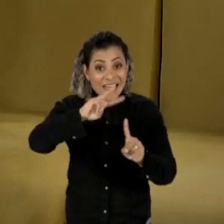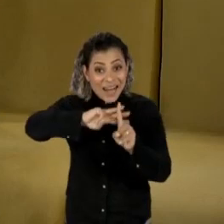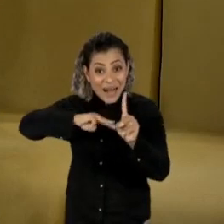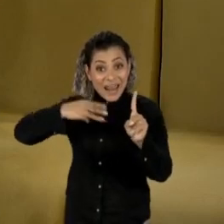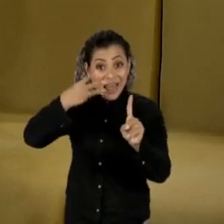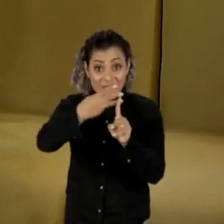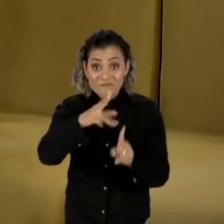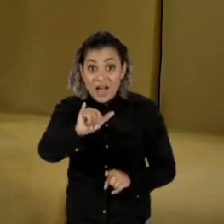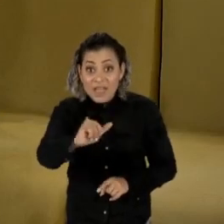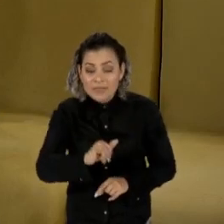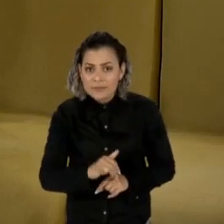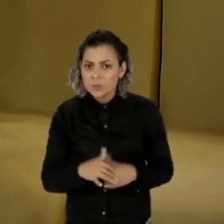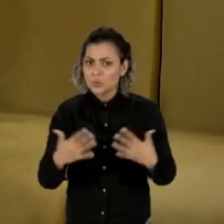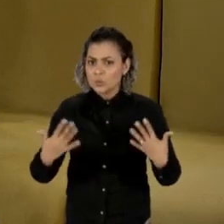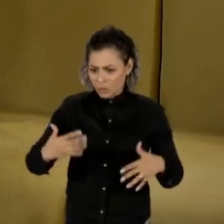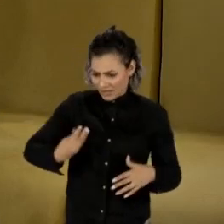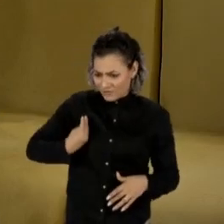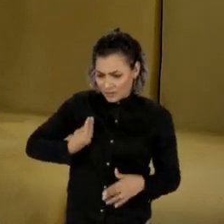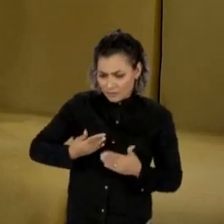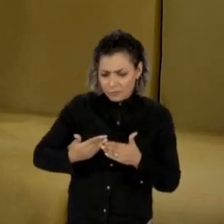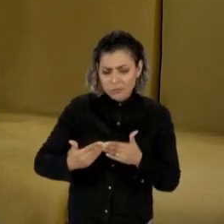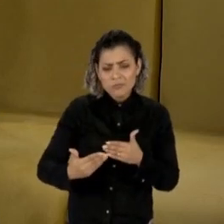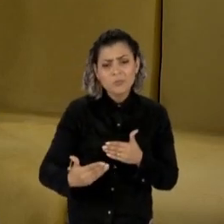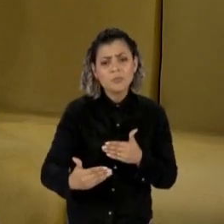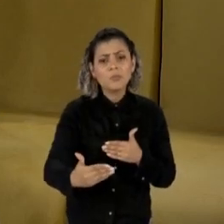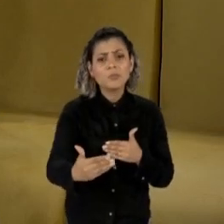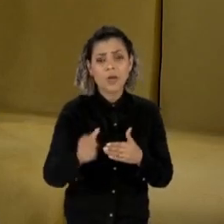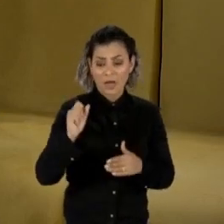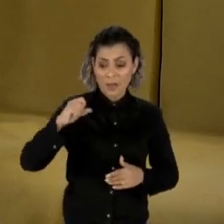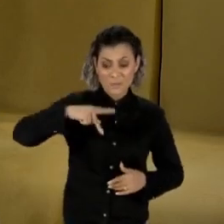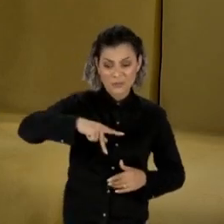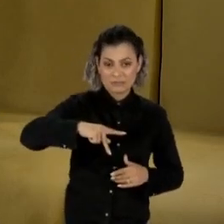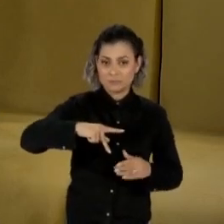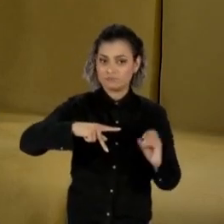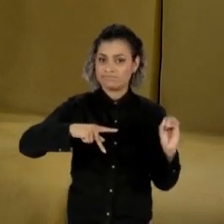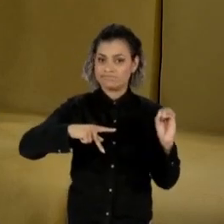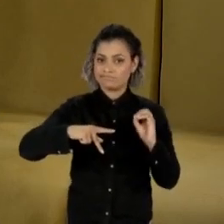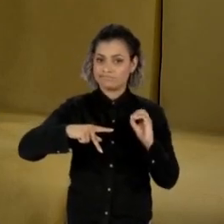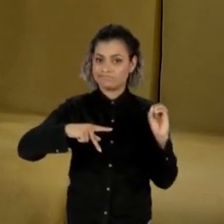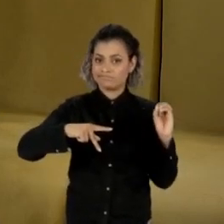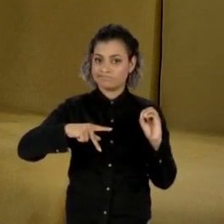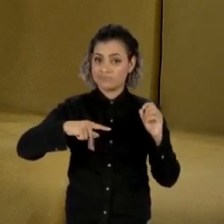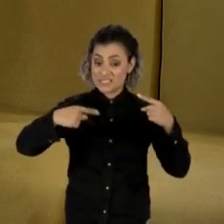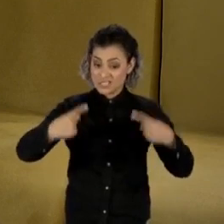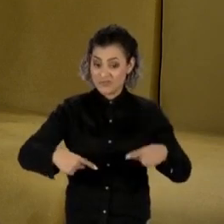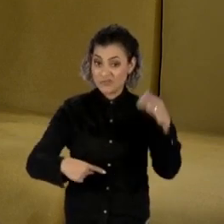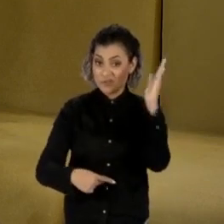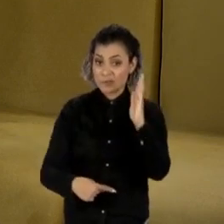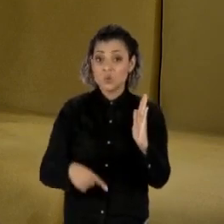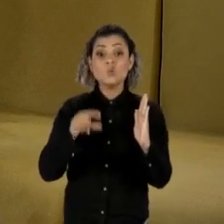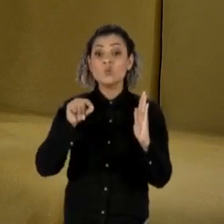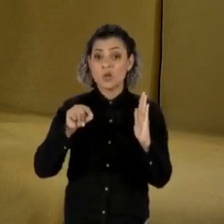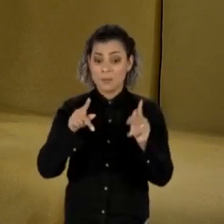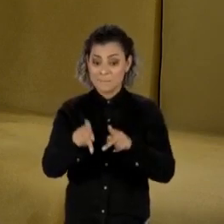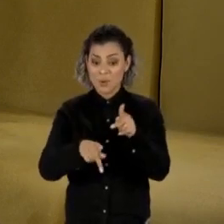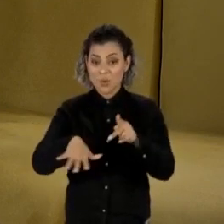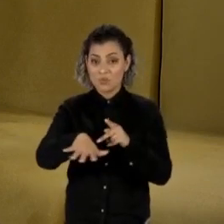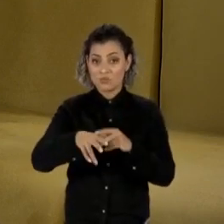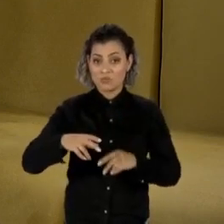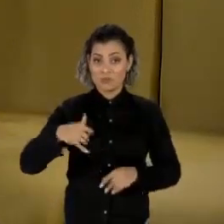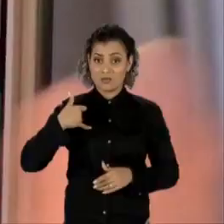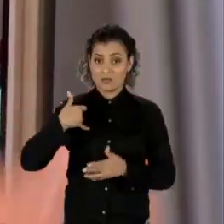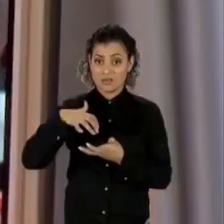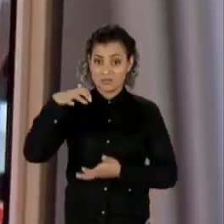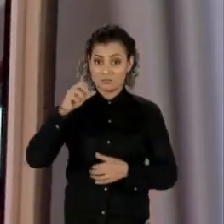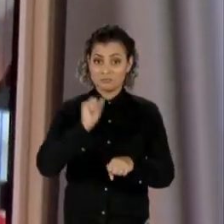pois é como a vida mais longa e uma aposentadoria mais distante um dos grandes desafios do país é manter essa população no mercado de